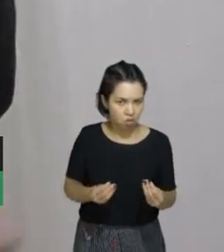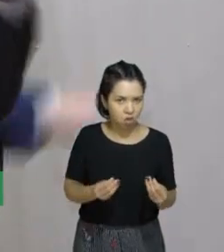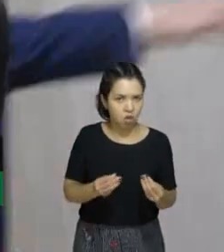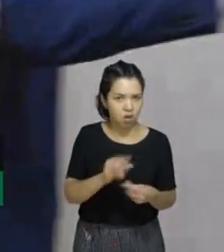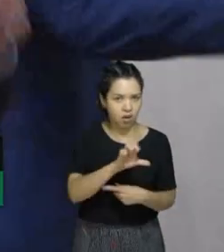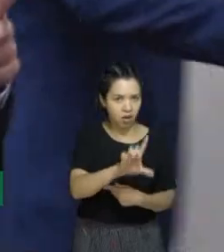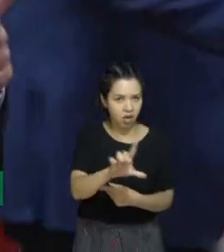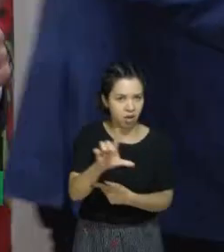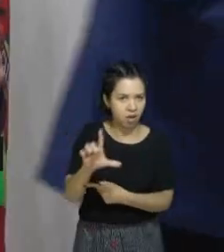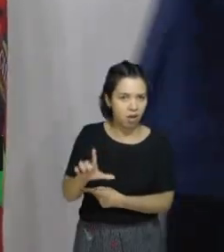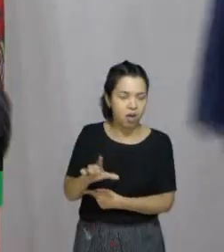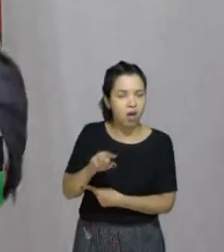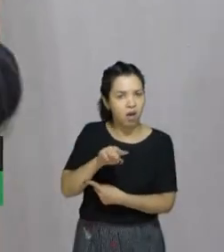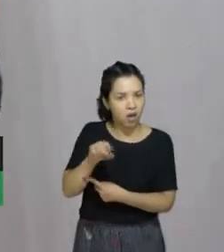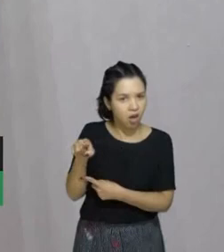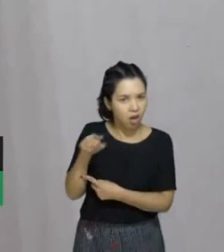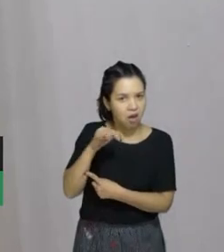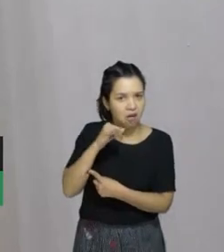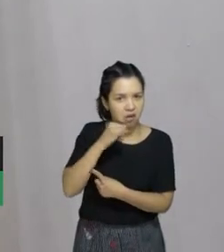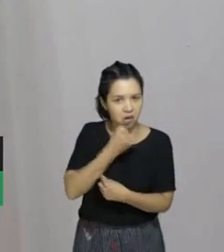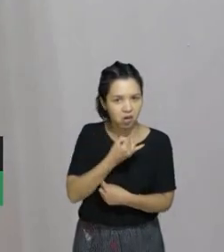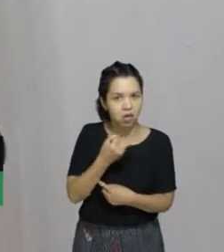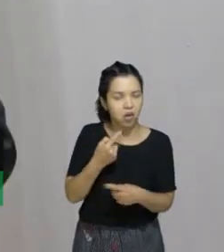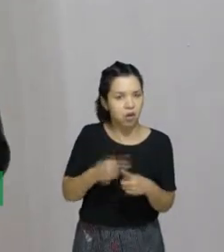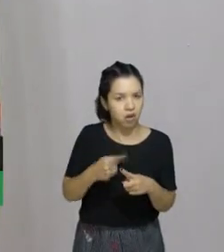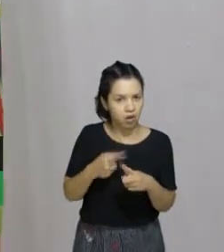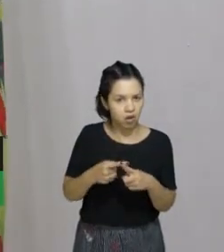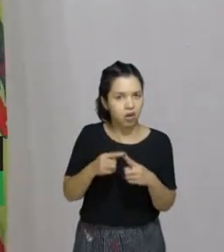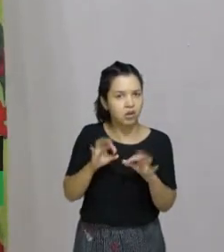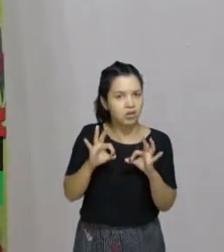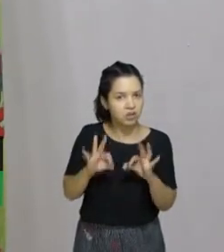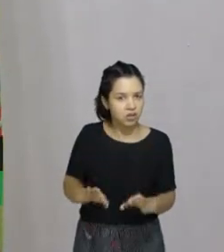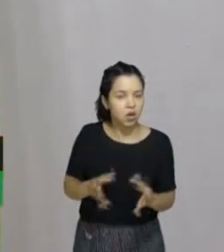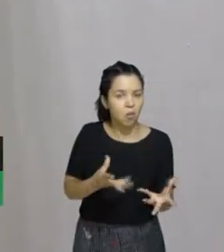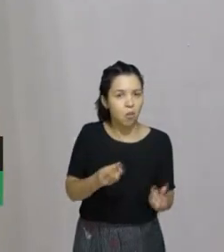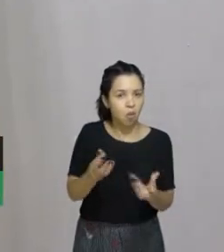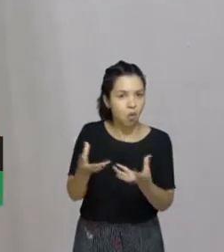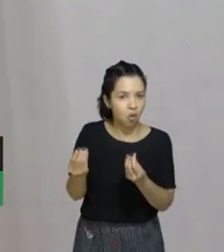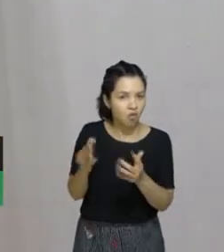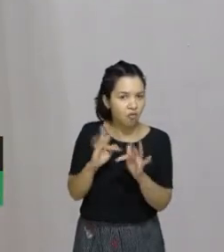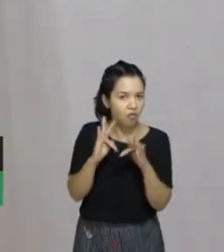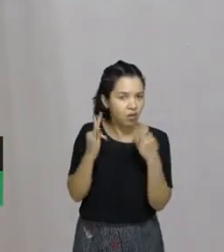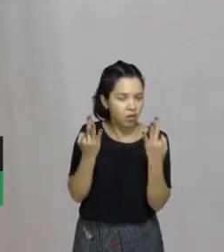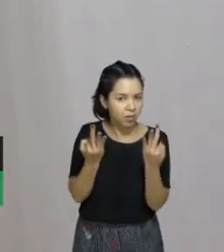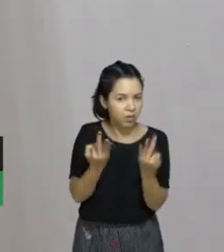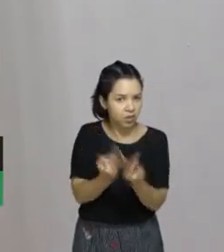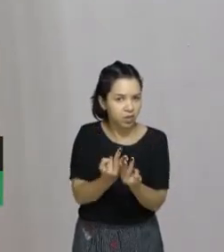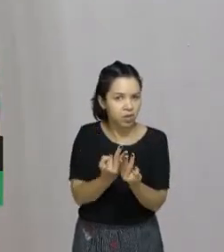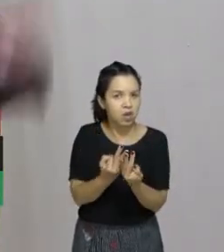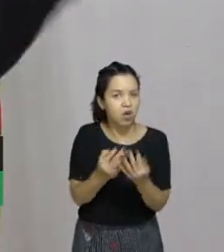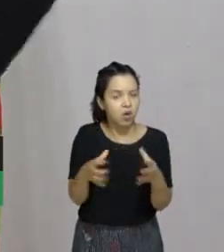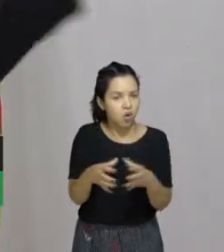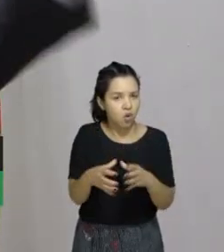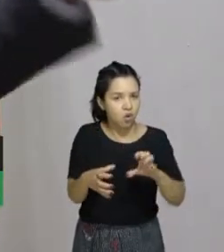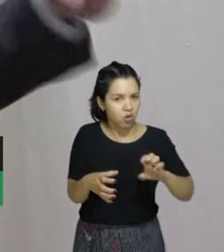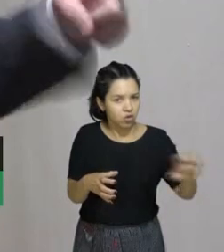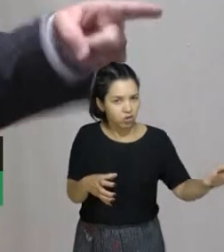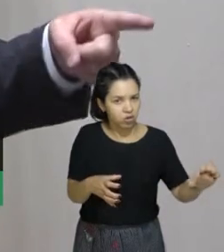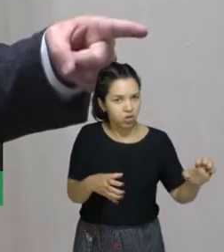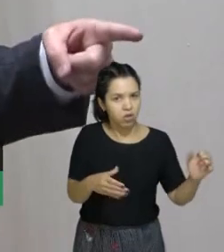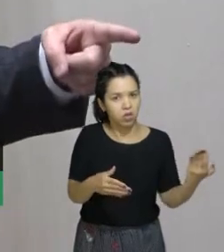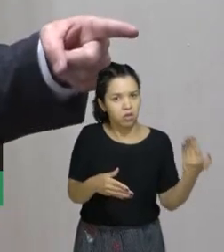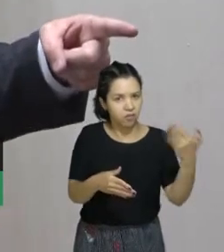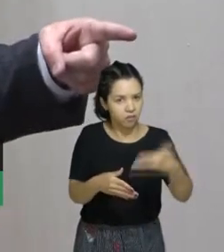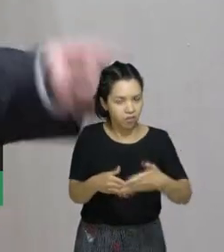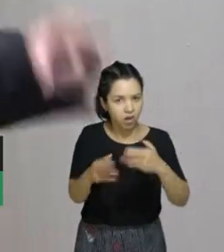essa barbaridade, porque eu tenho certeza que tem muitas famílias que são da esquerda, que frequentam uma